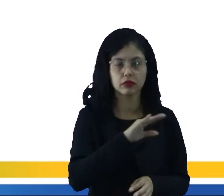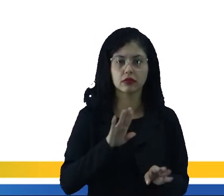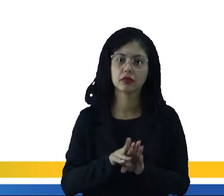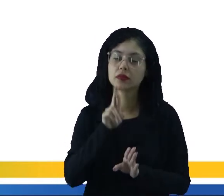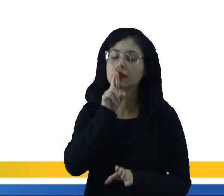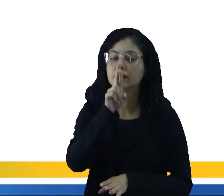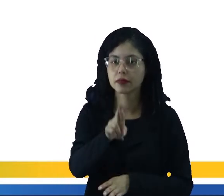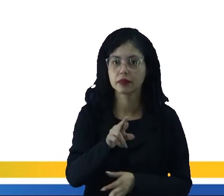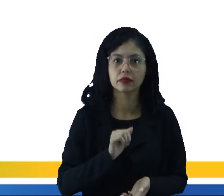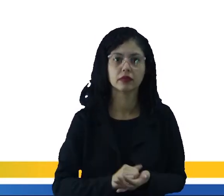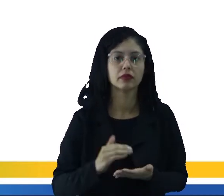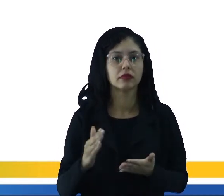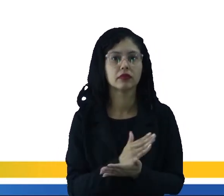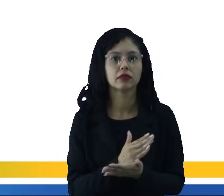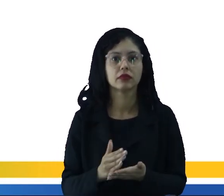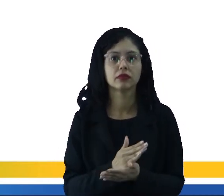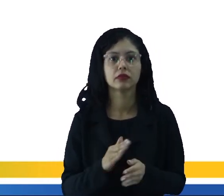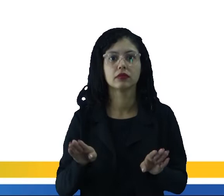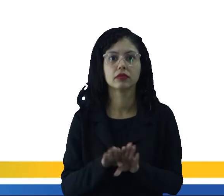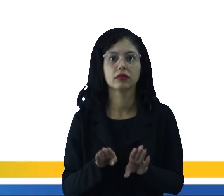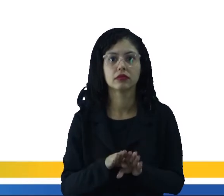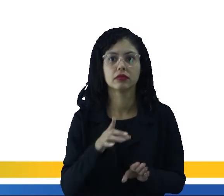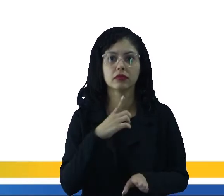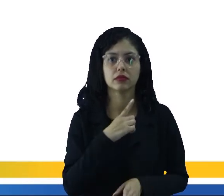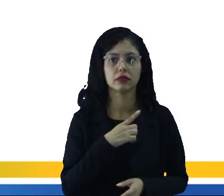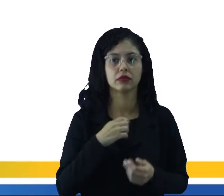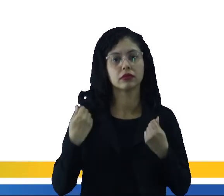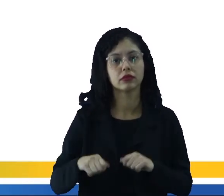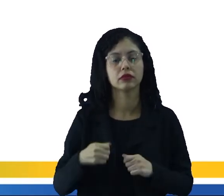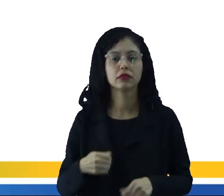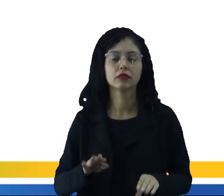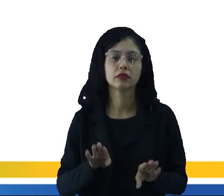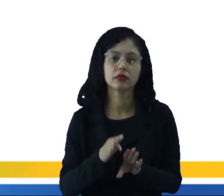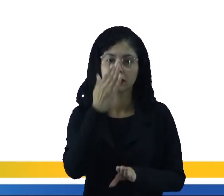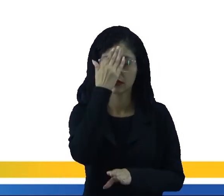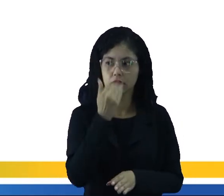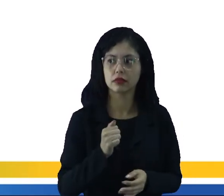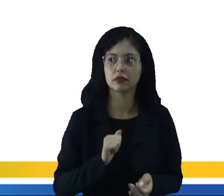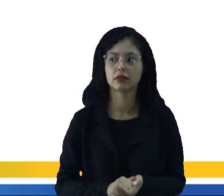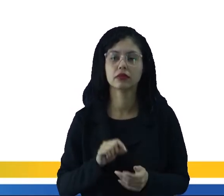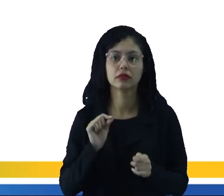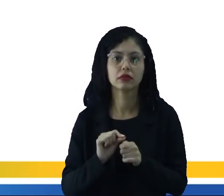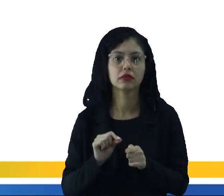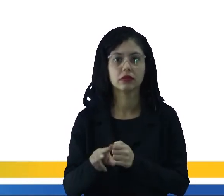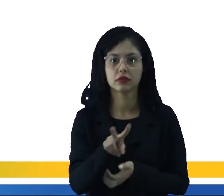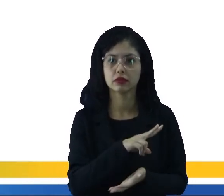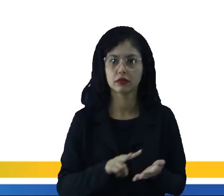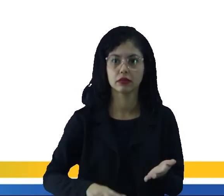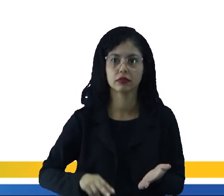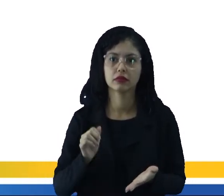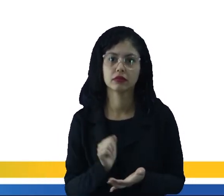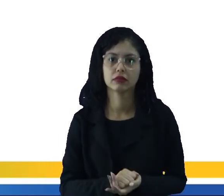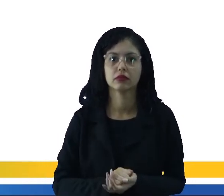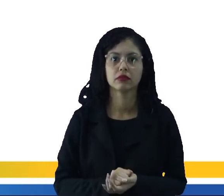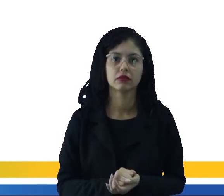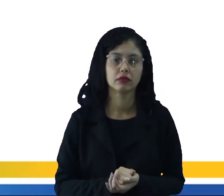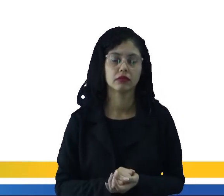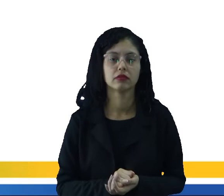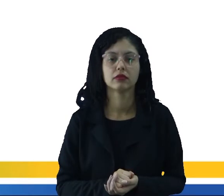de responder a algumas situações que você precisa saber na hora de fazer a leitura